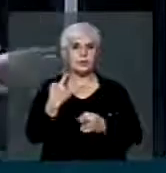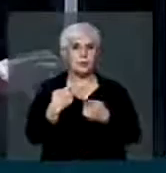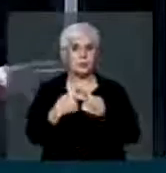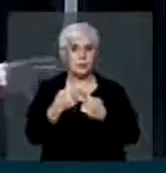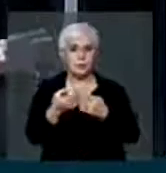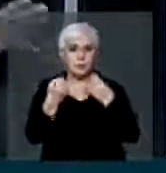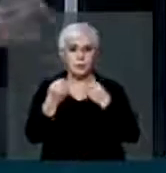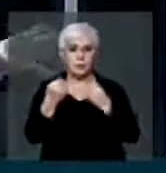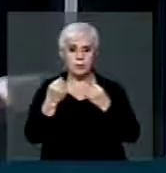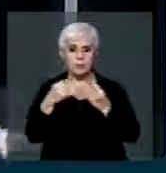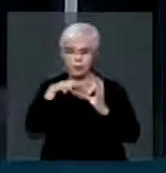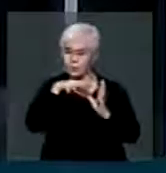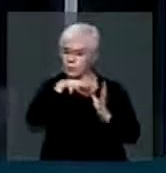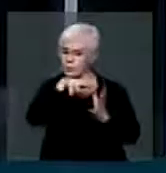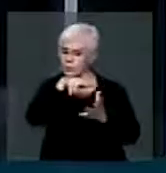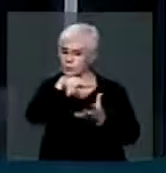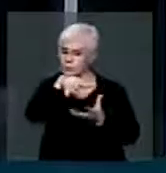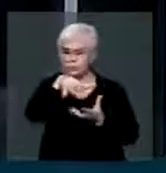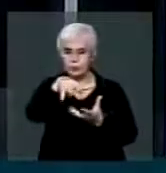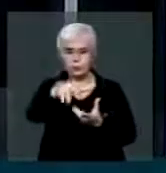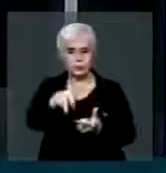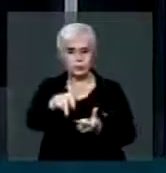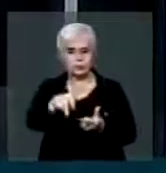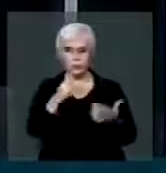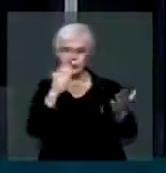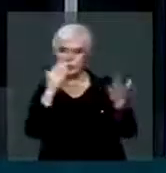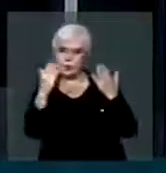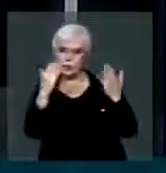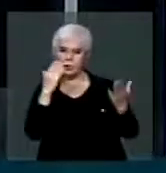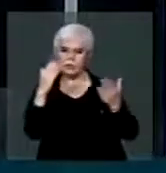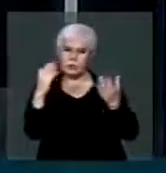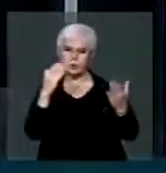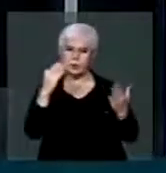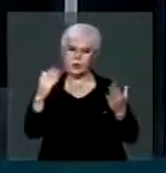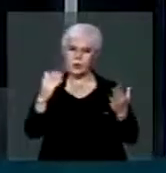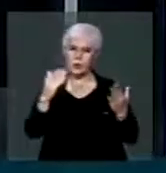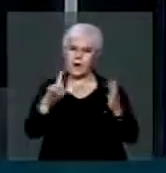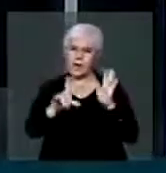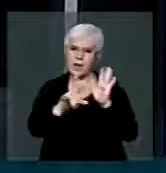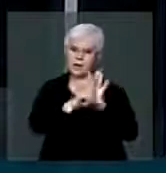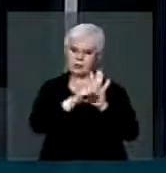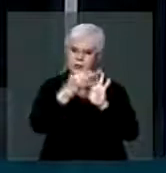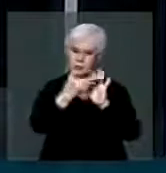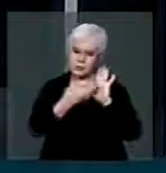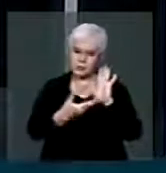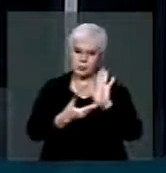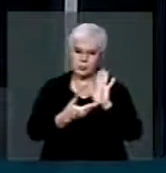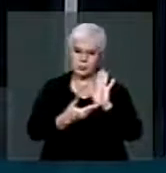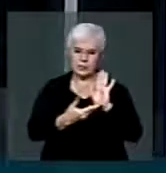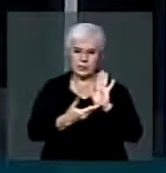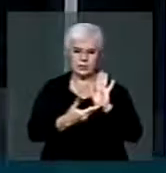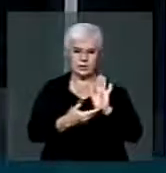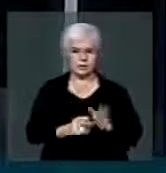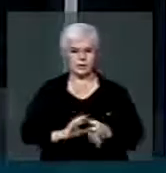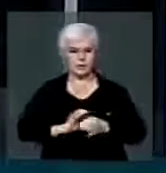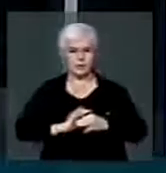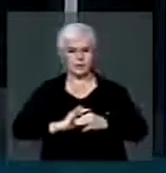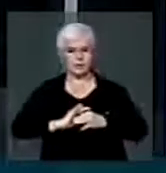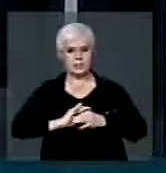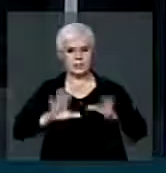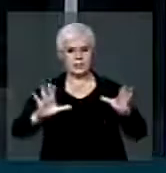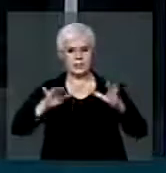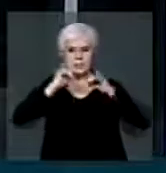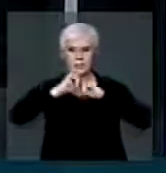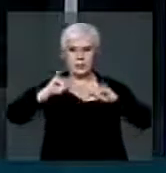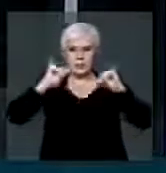existe no mundo, senhor presidente, similar de uma legislação que permita uma